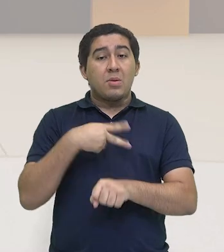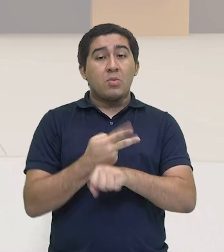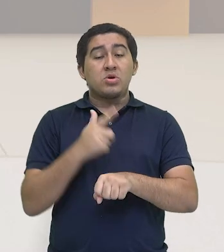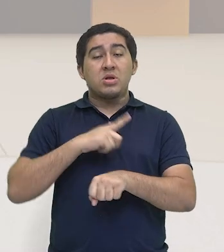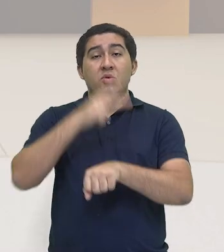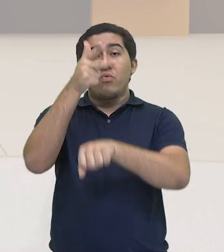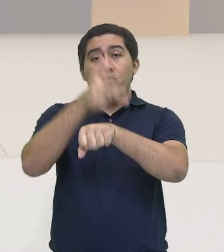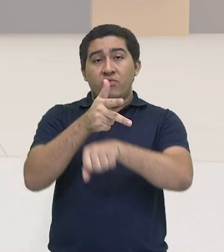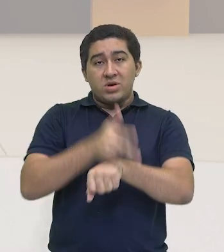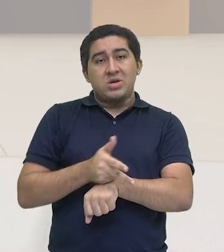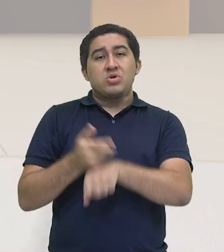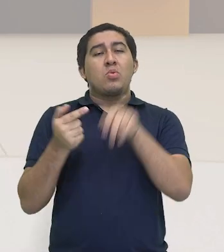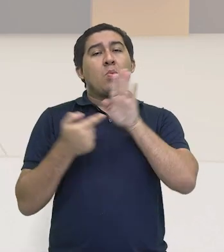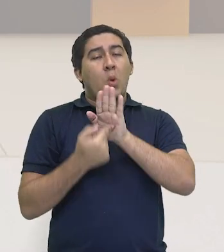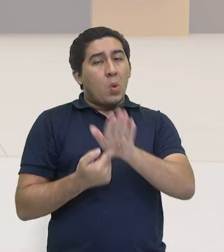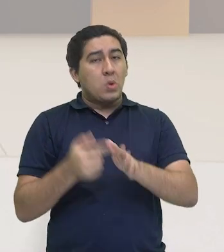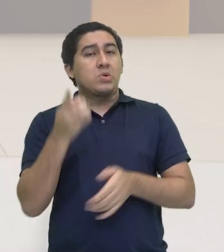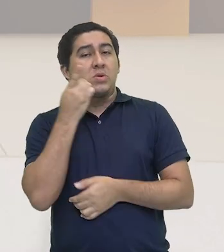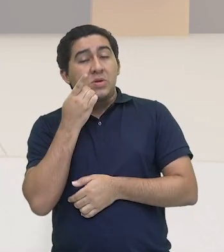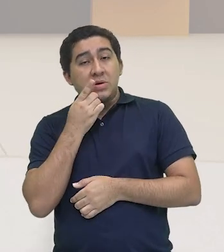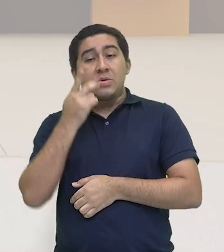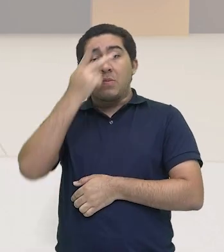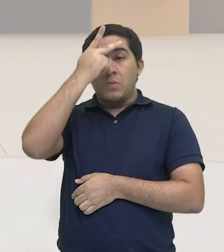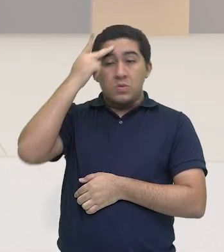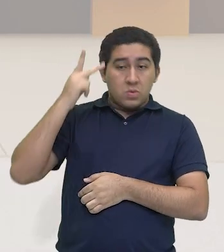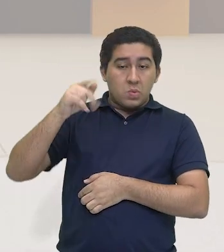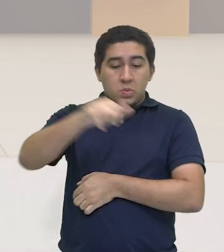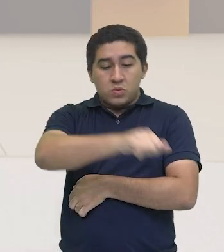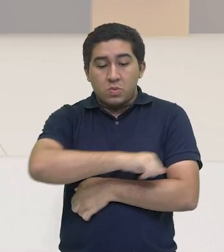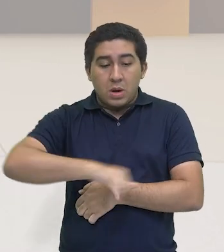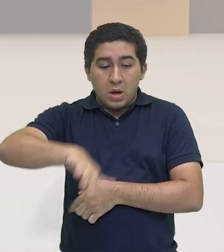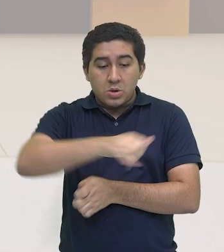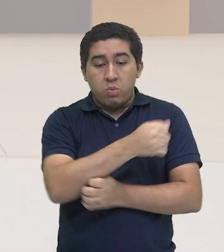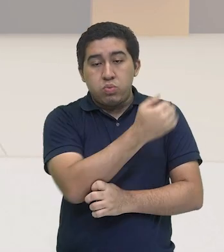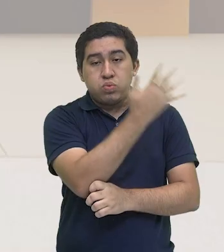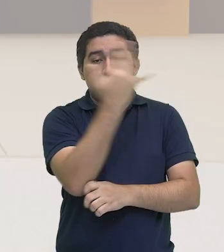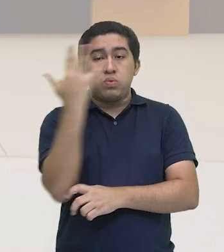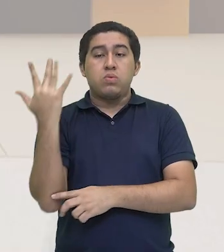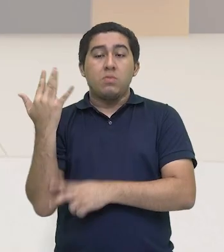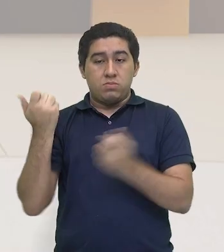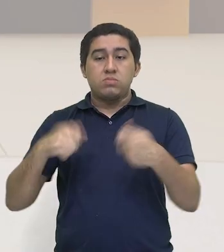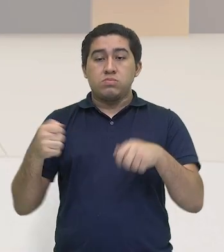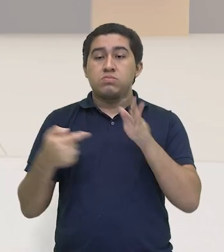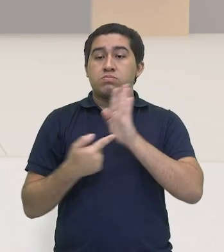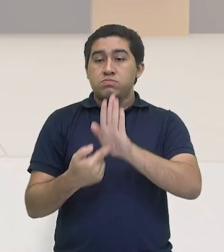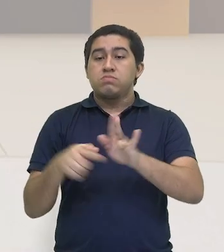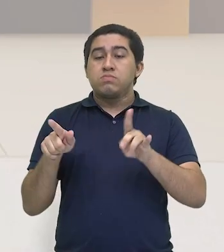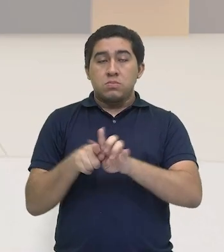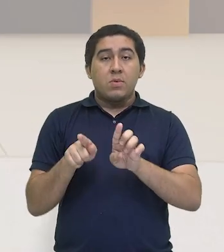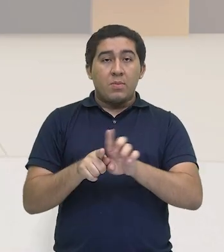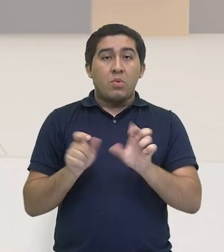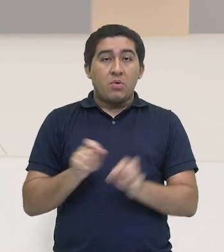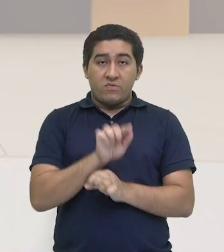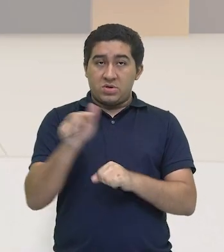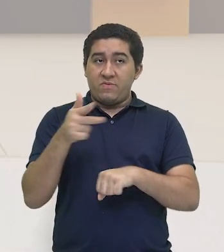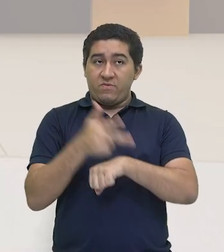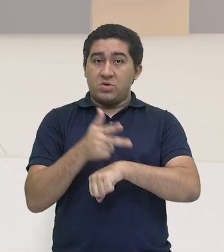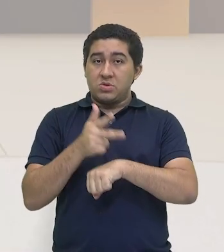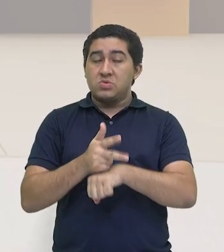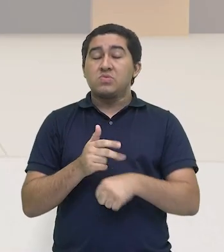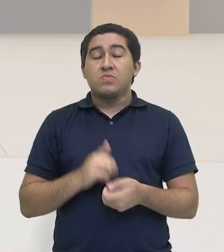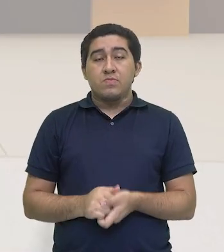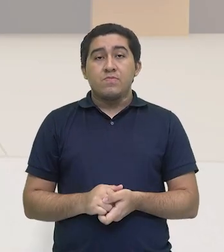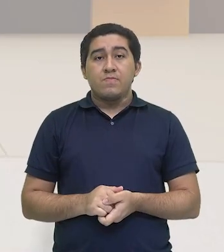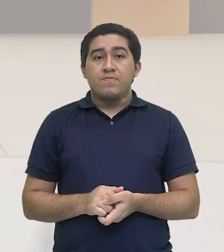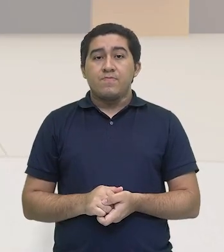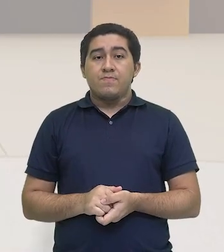imersivas, mostrar a vida cotidiana, as paisagens, ou seja, você mostrar o dia a dia da pessoa qual que você está filmando, na atividade que ela